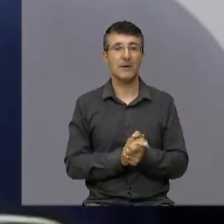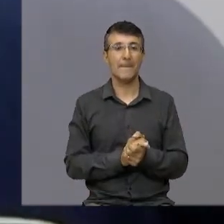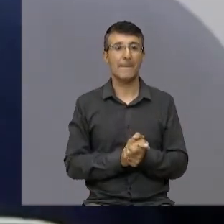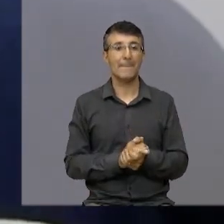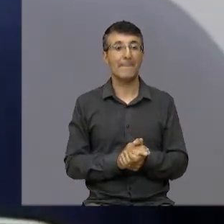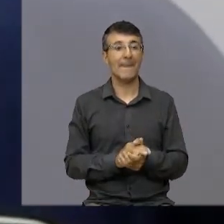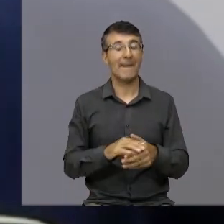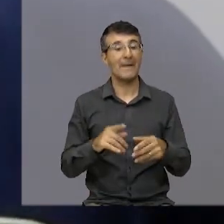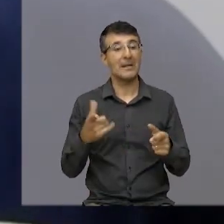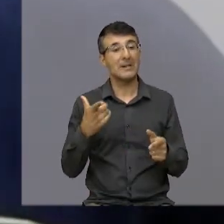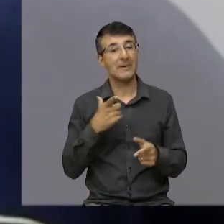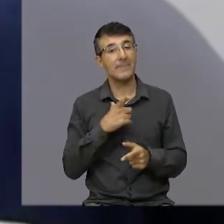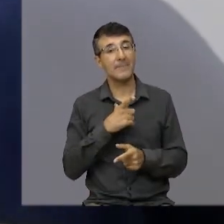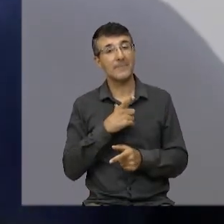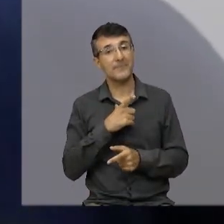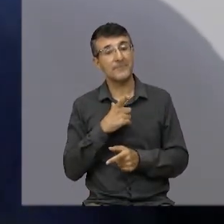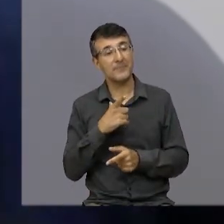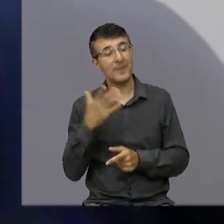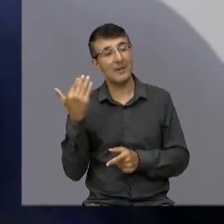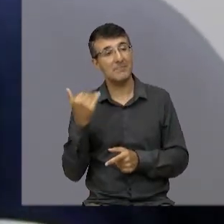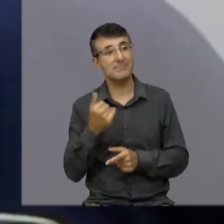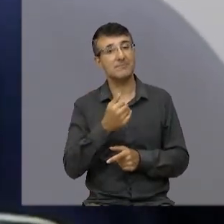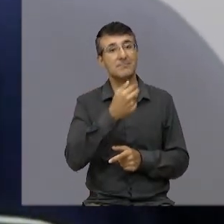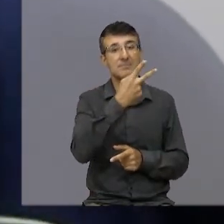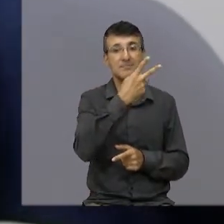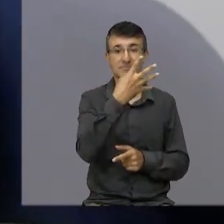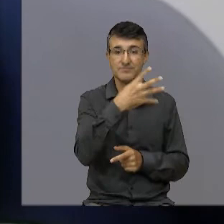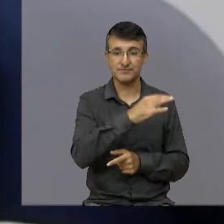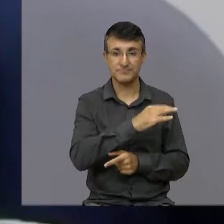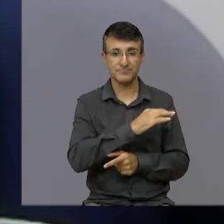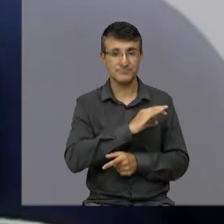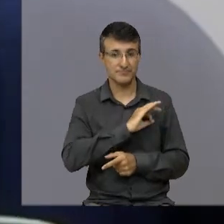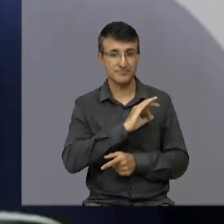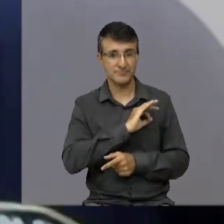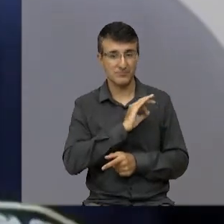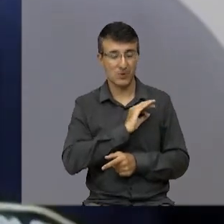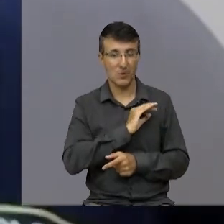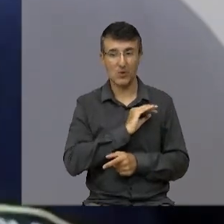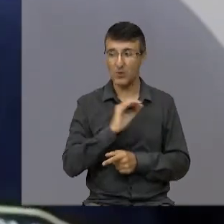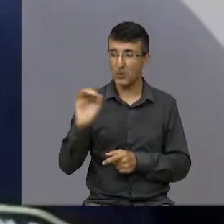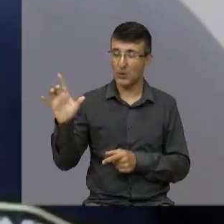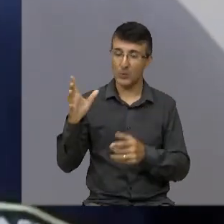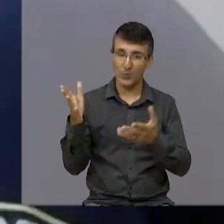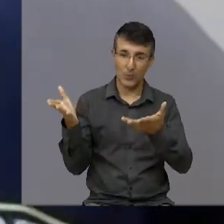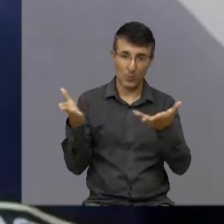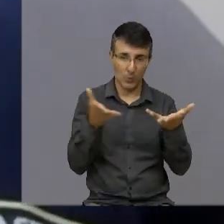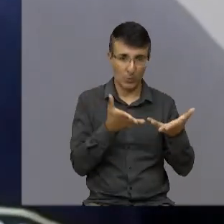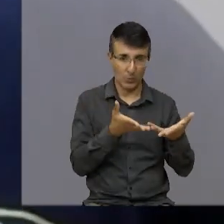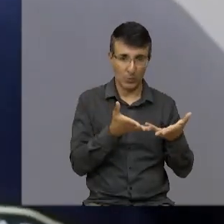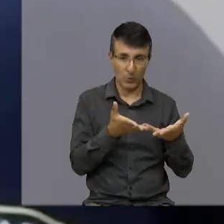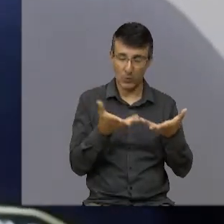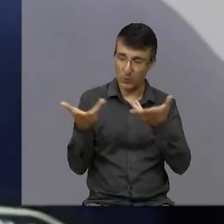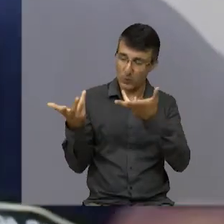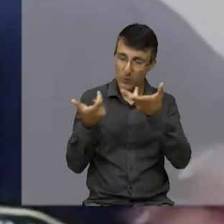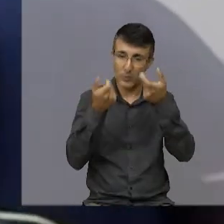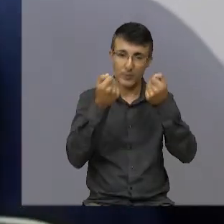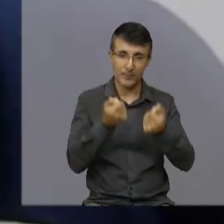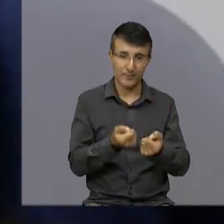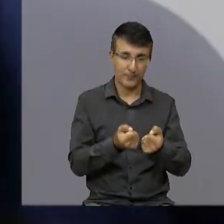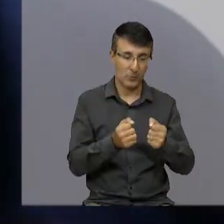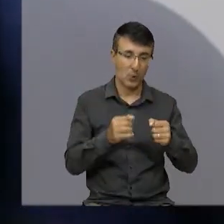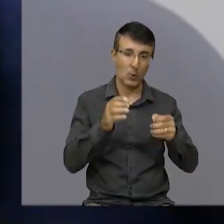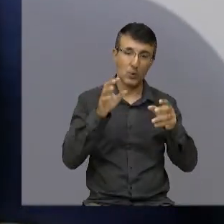24 horas, né, o acolhimento, de chegar, de poder ter um acolhimento de uma mulher, de